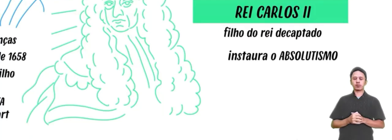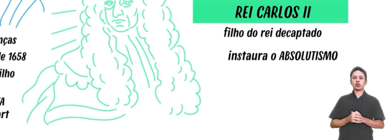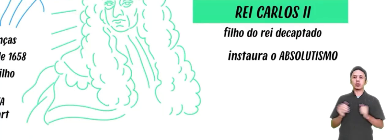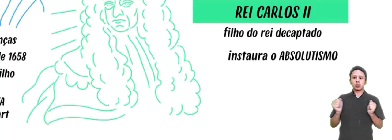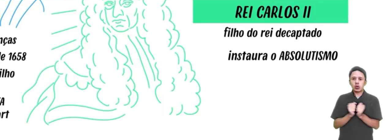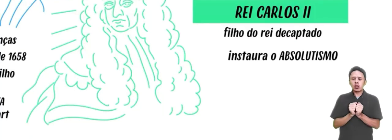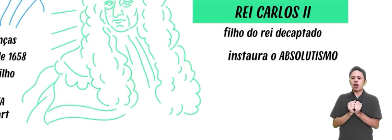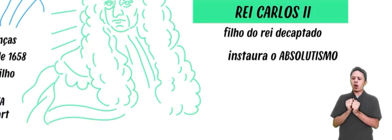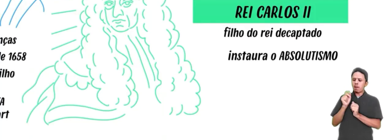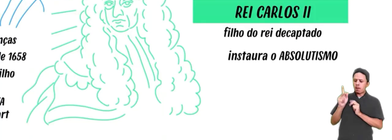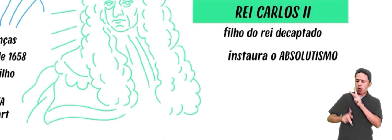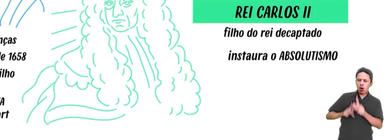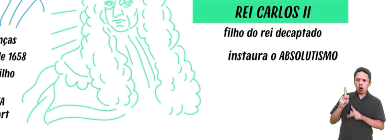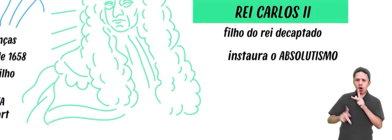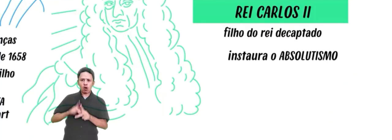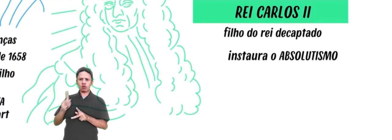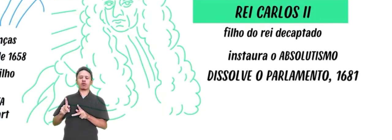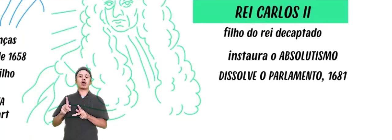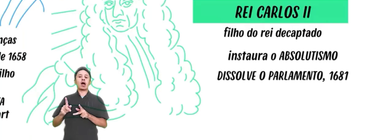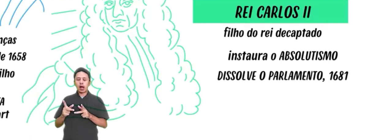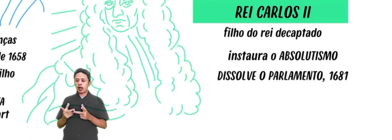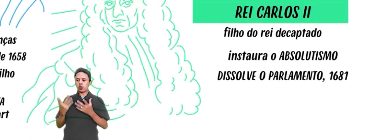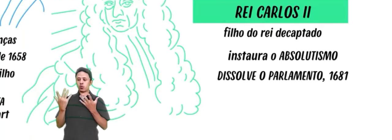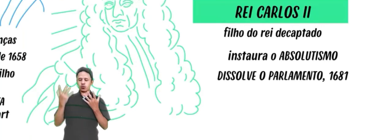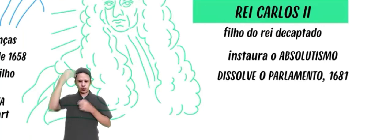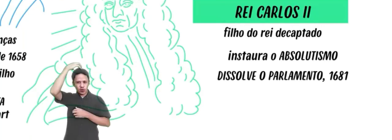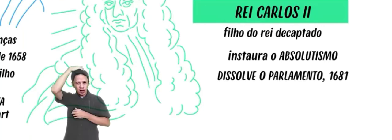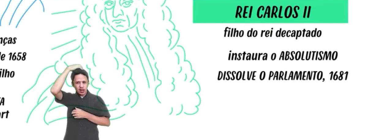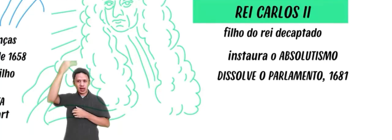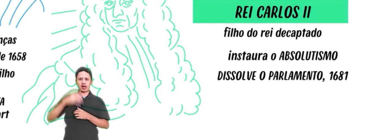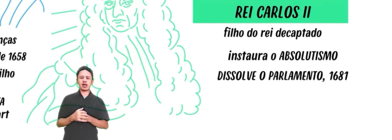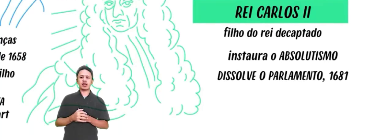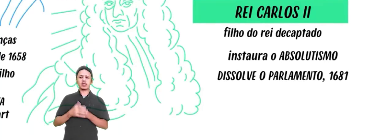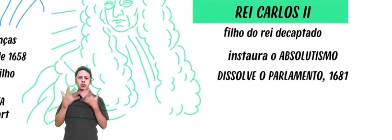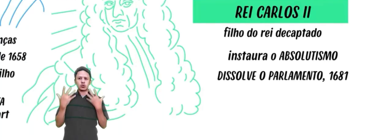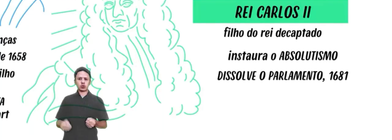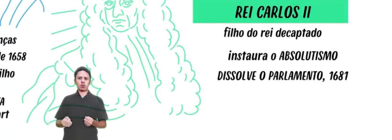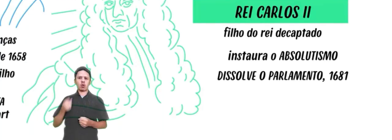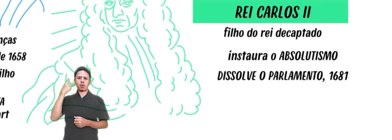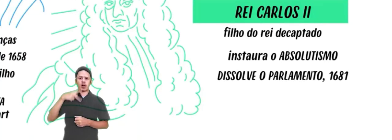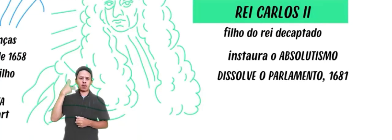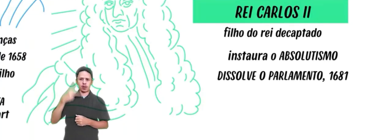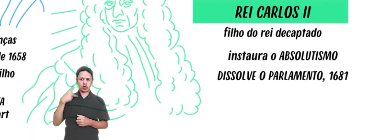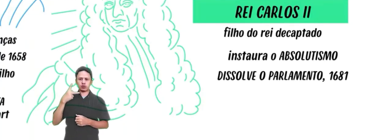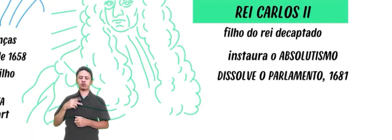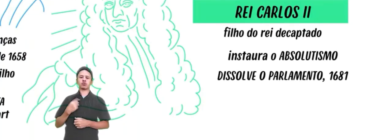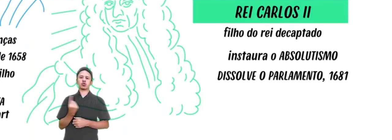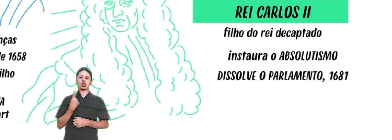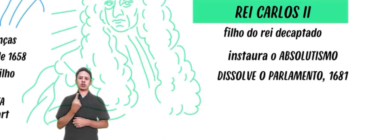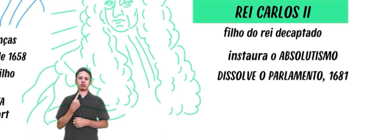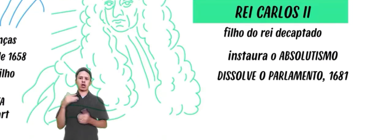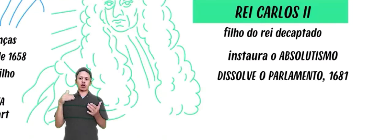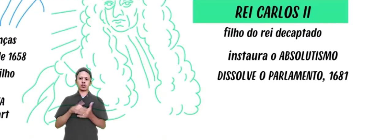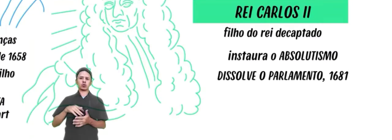puritanos, se viu novamente vítima do autoritarismo. O rei dissolveu o parlamento e reinou sozinho até 1681. 1545, no ano